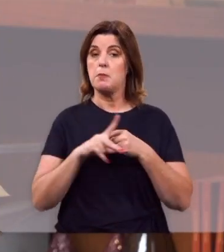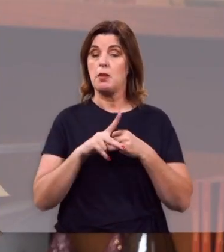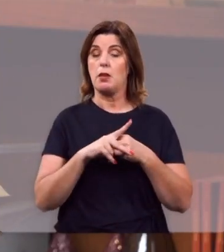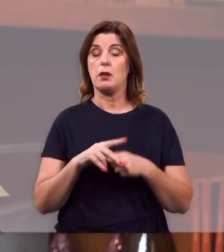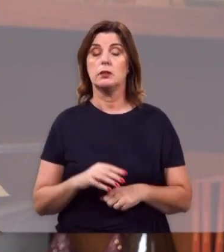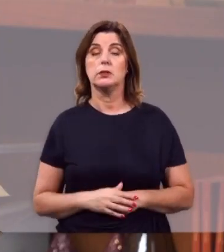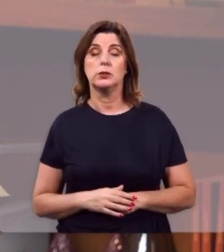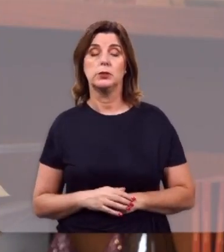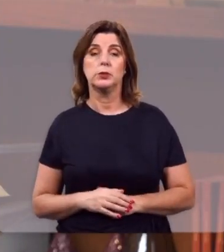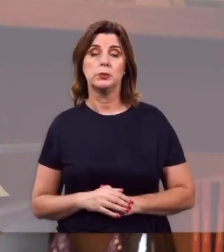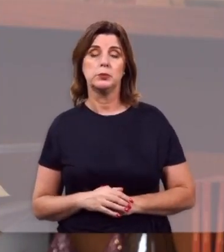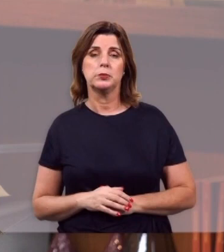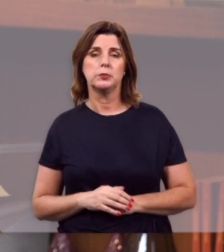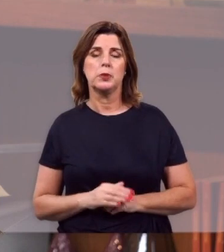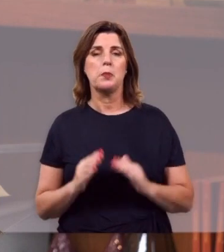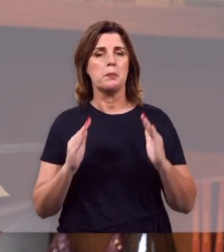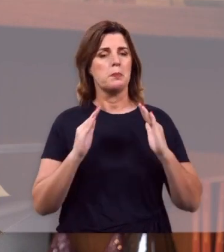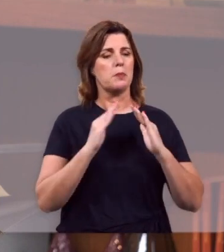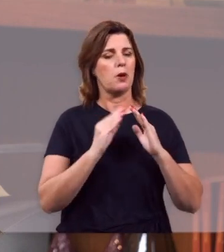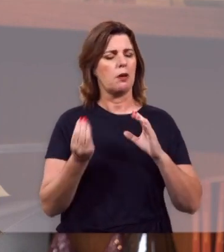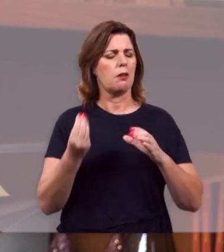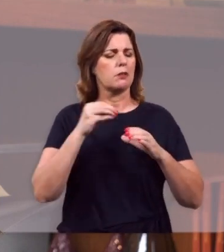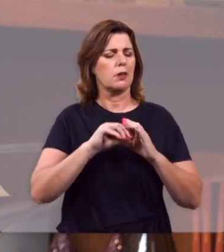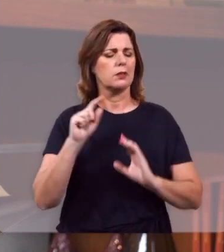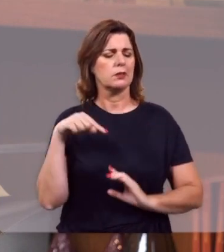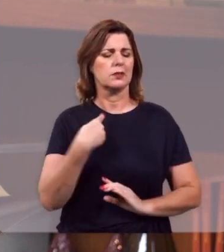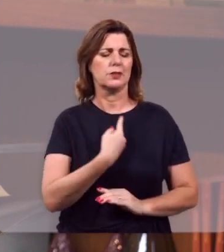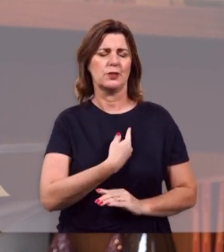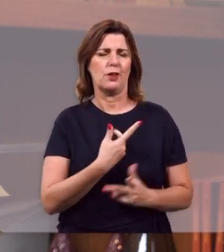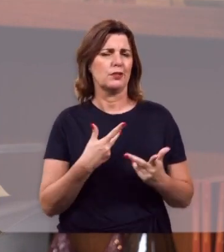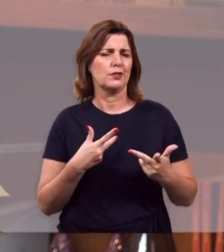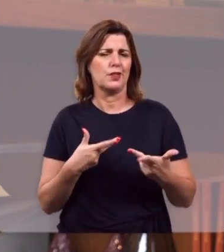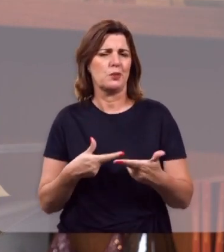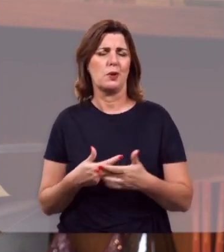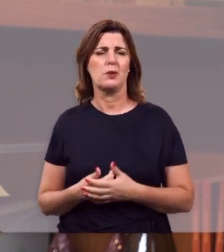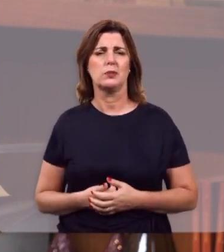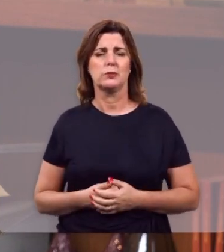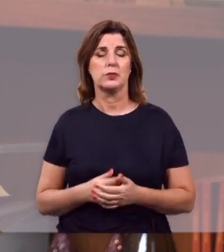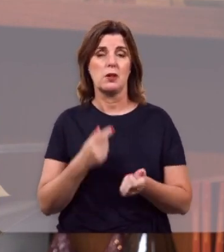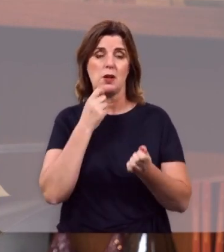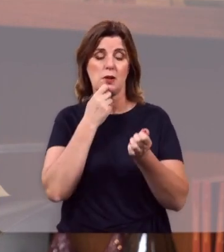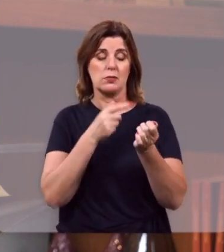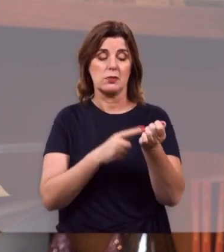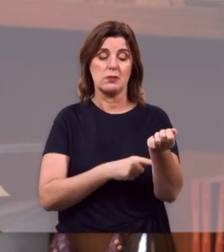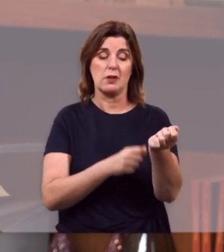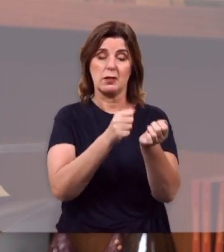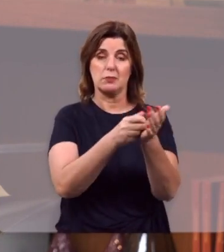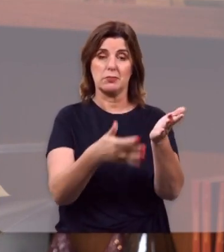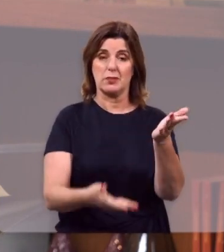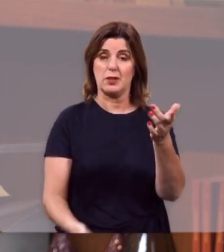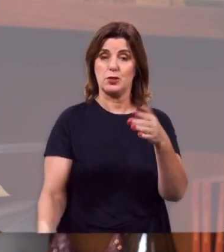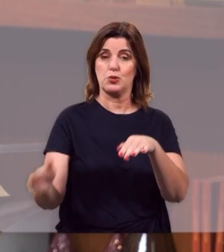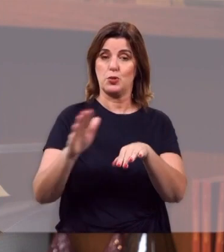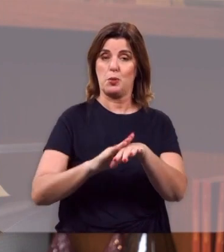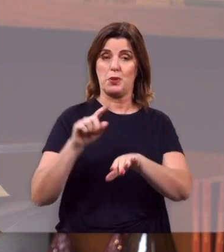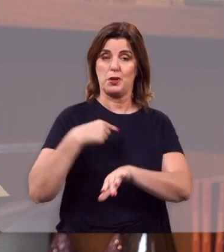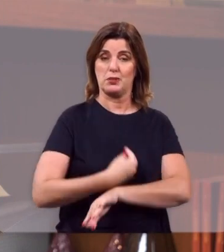Pedro mora dentro de nós. O sangue dele corre em nossas